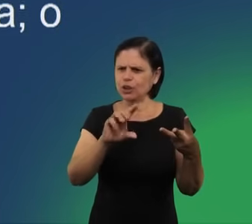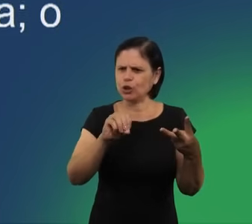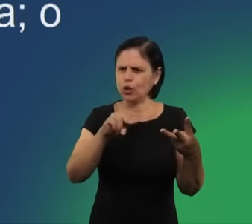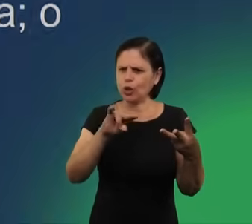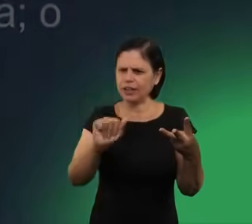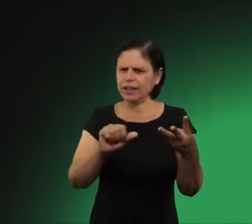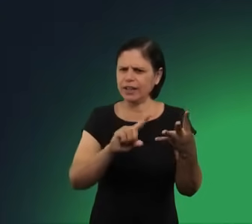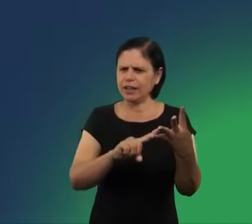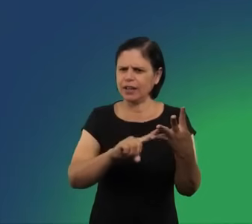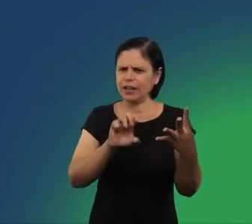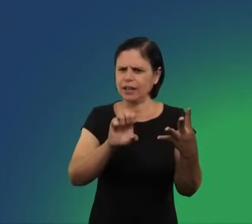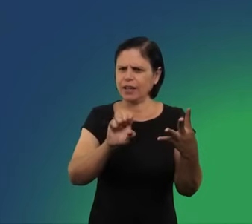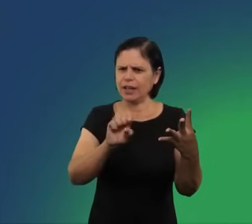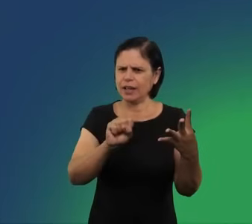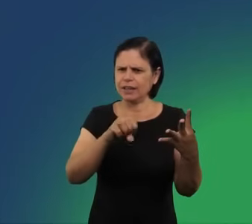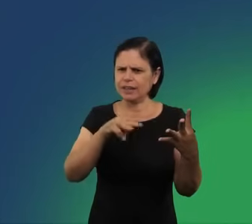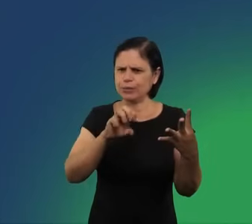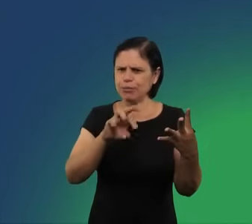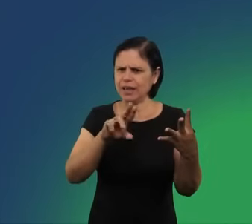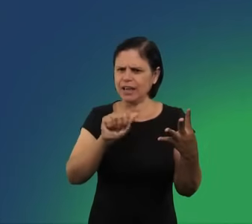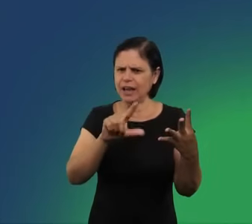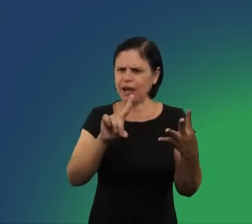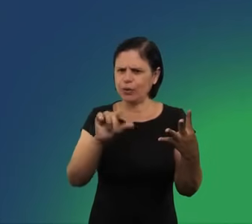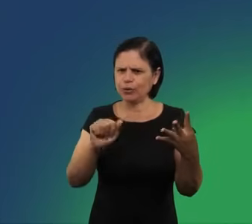quarto, esmeraldas,